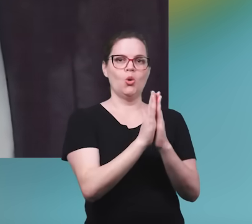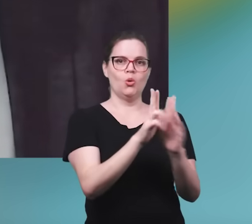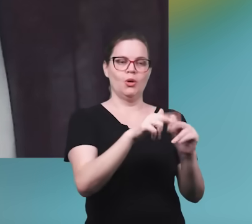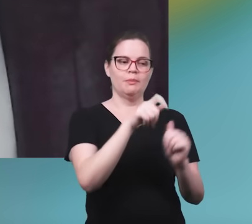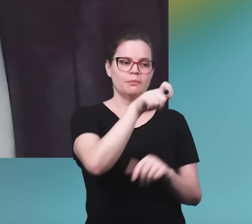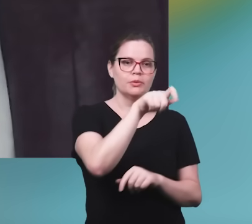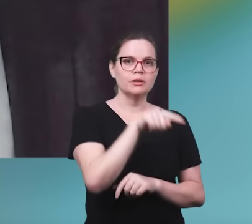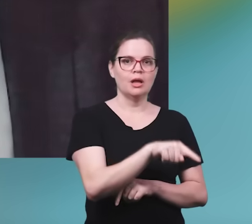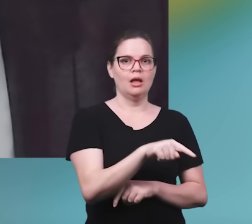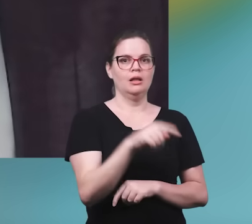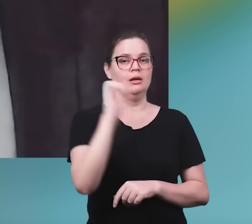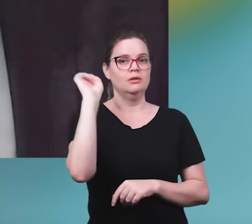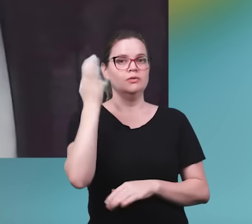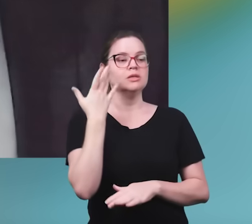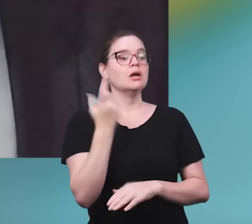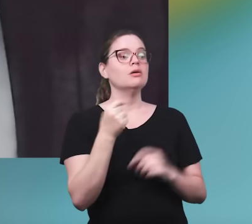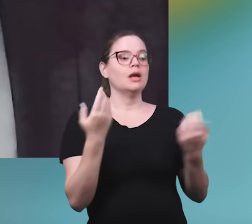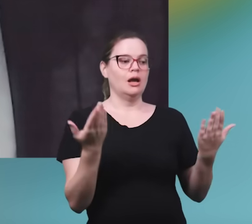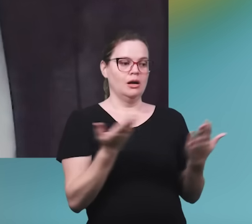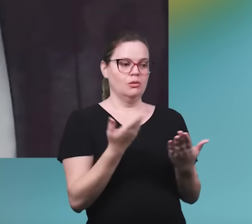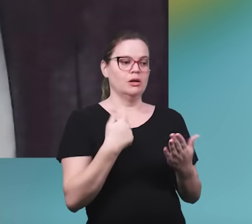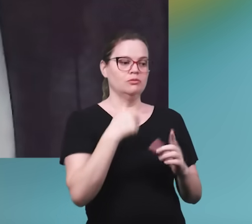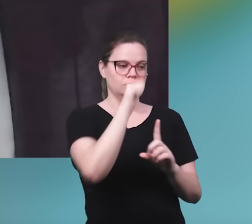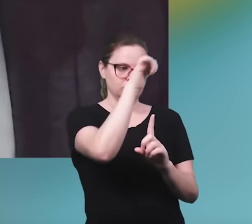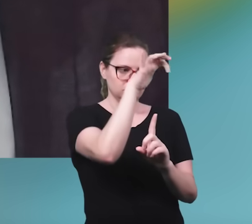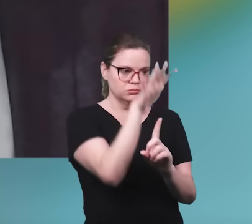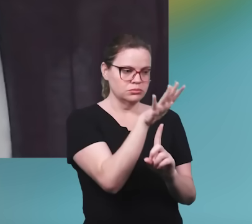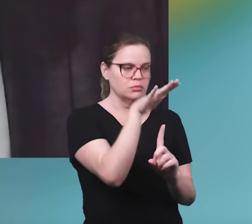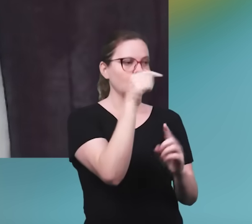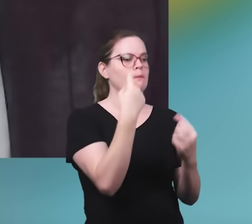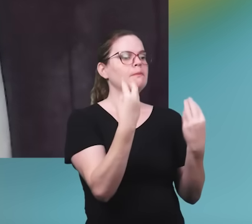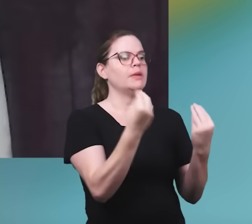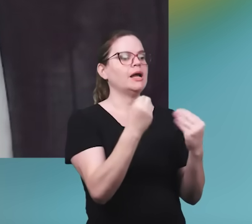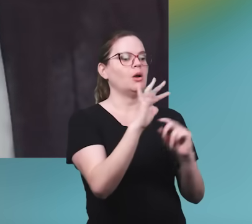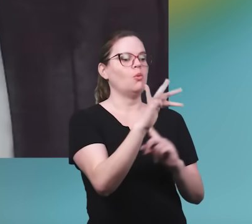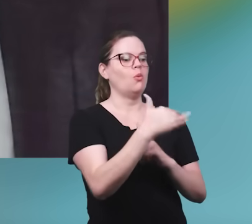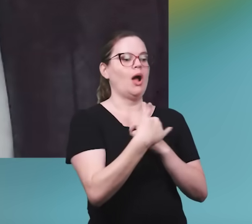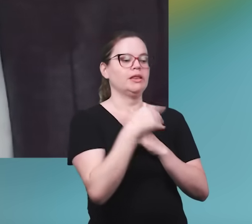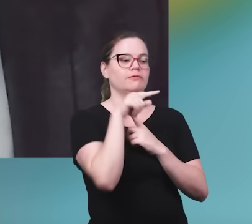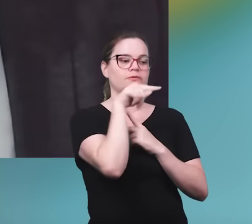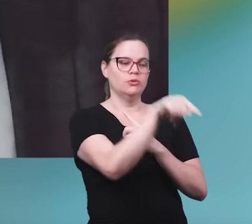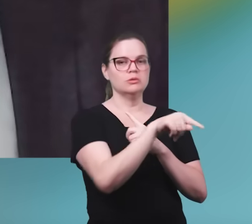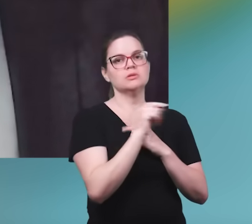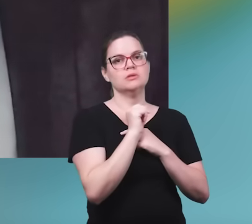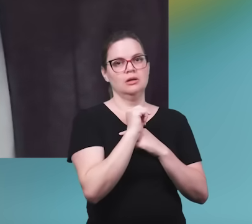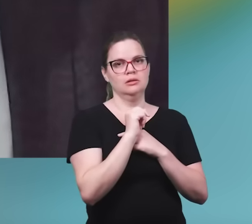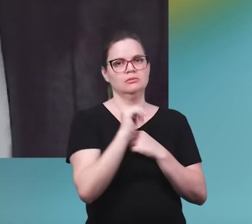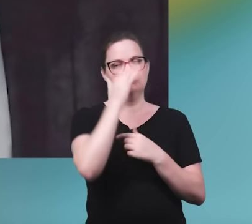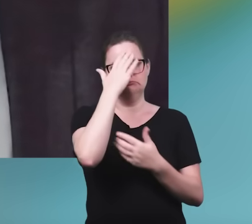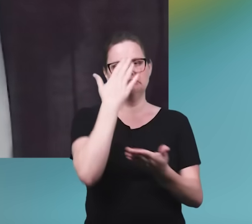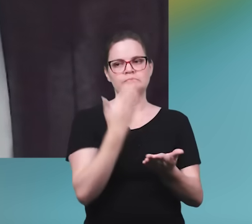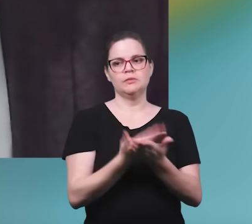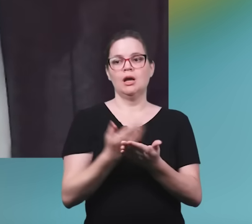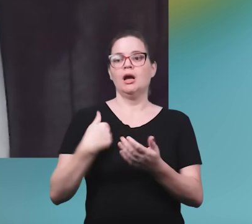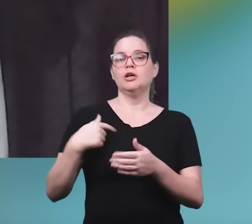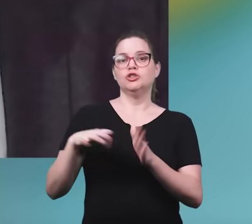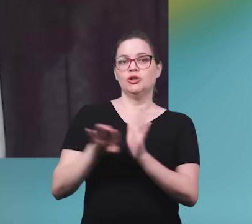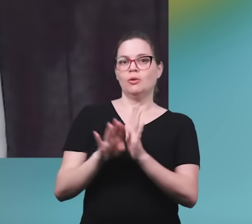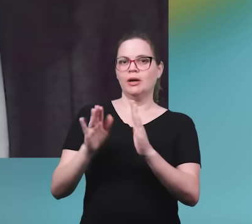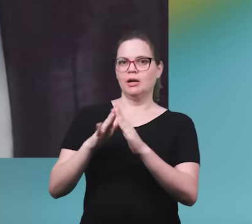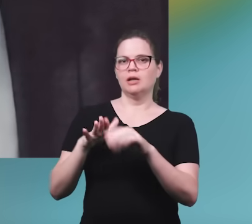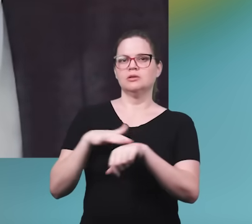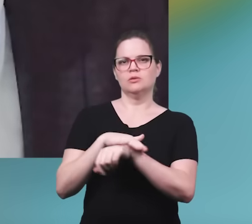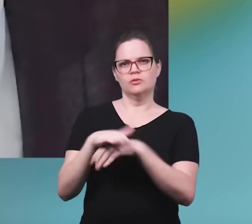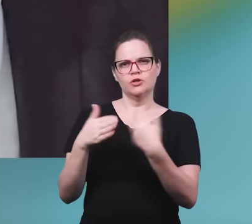mãos, quero dar um livramento à minha serva. Ela creu, chegando na sua residência, conversou com seu